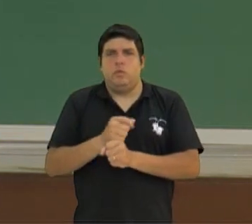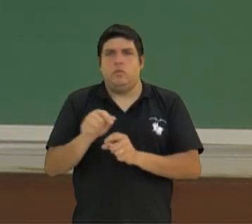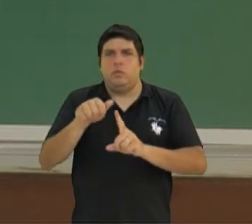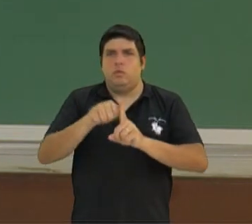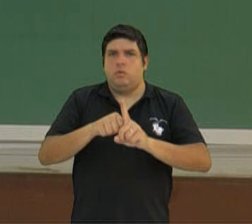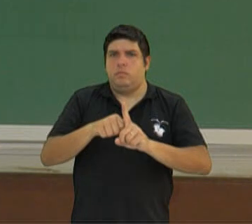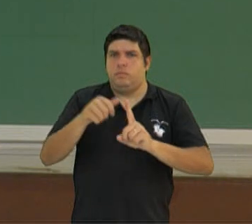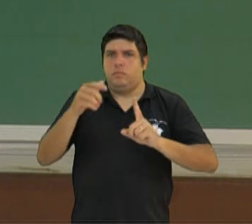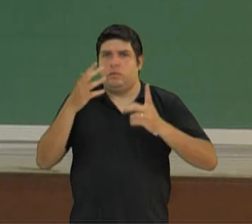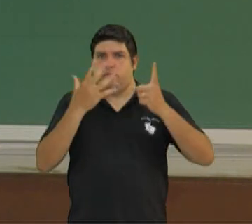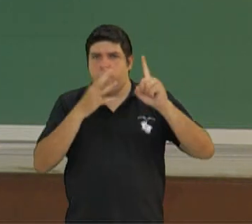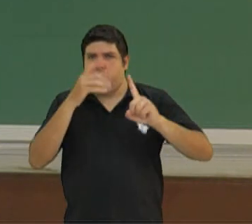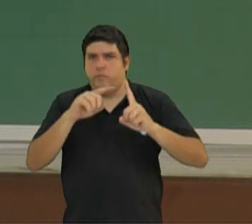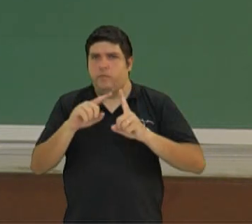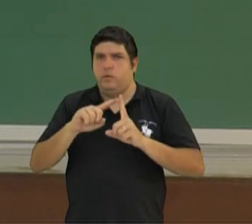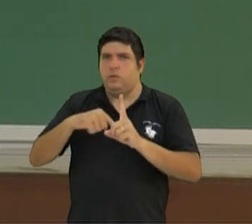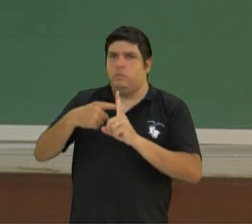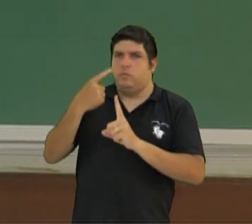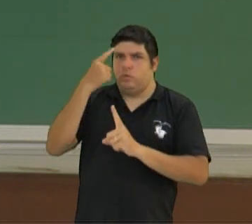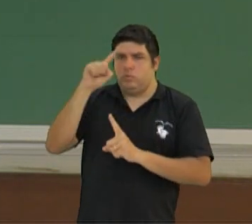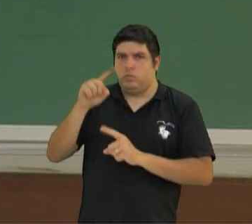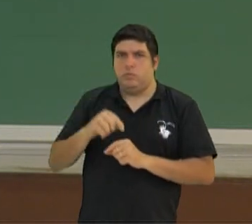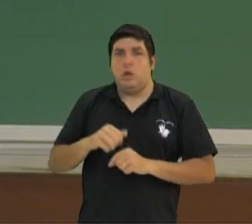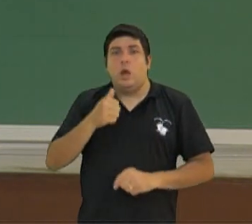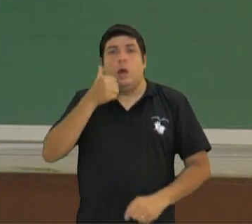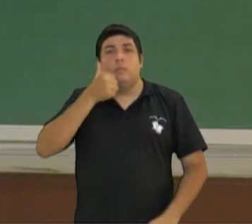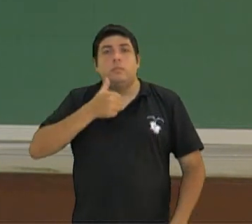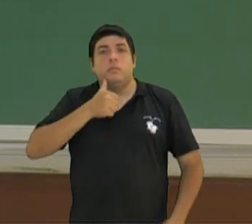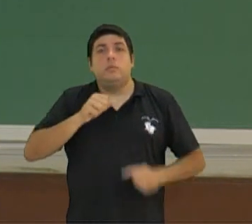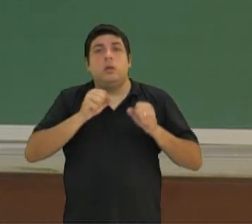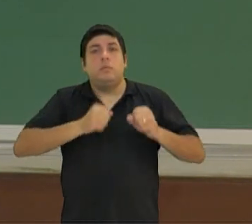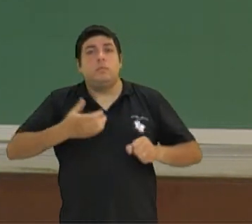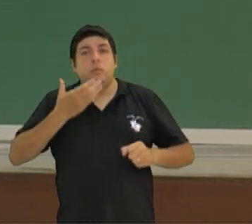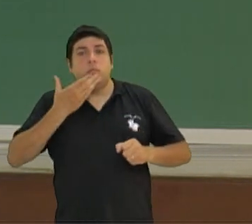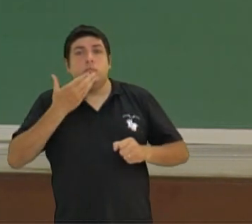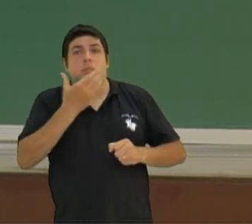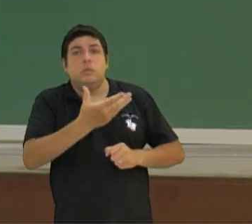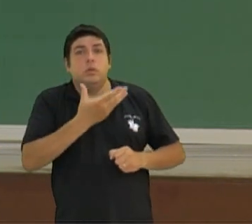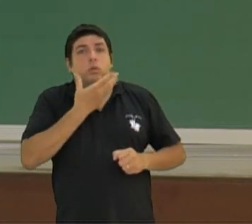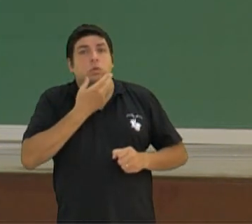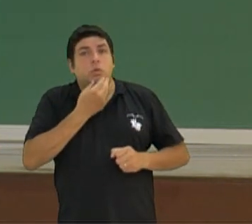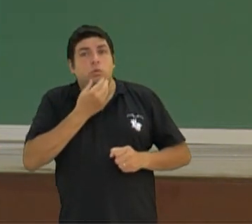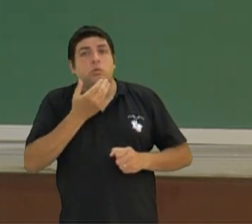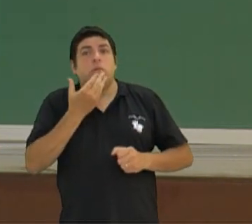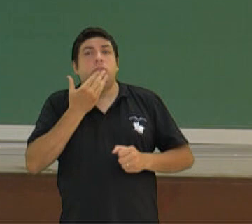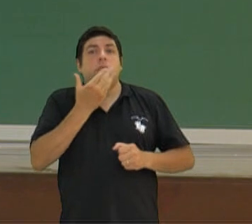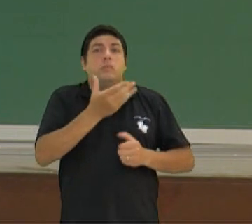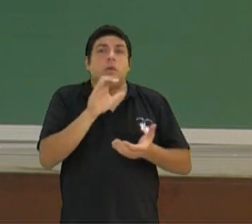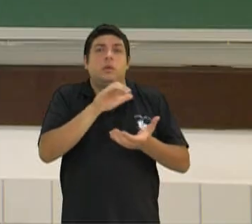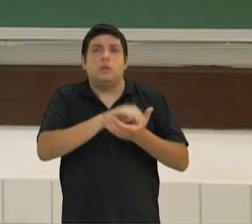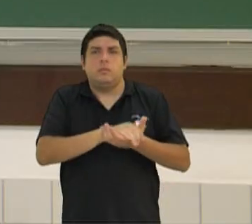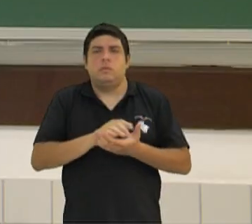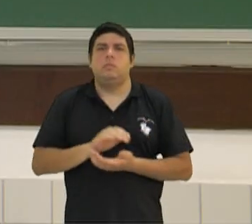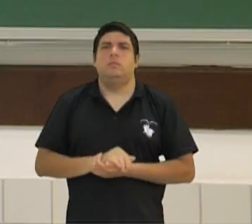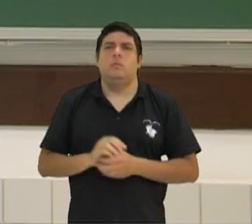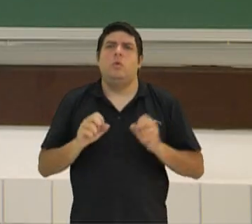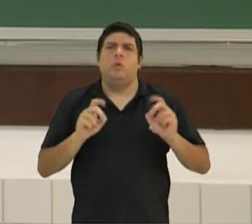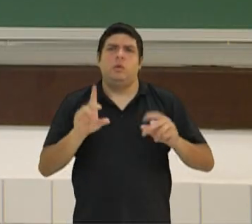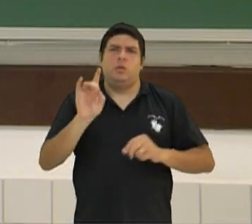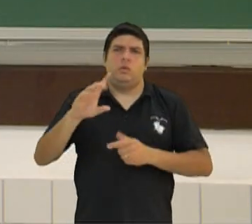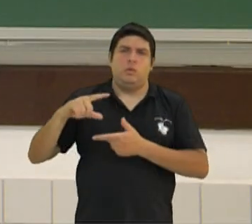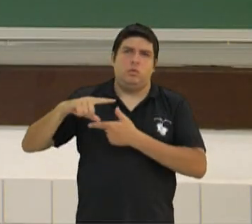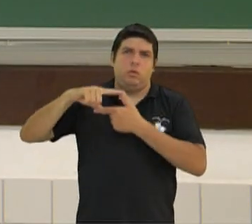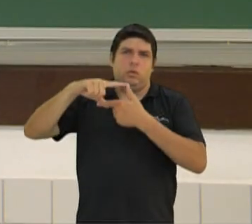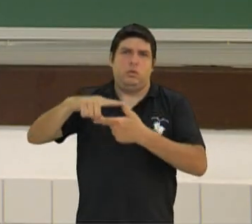as mulheres podem, então, pedir aos homens que elas amam em casamento. Claro que isso daqui é só uma tradição, né,